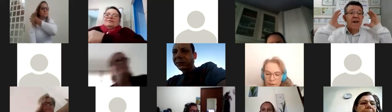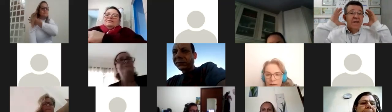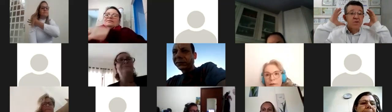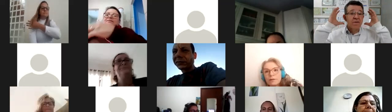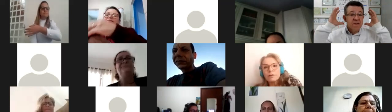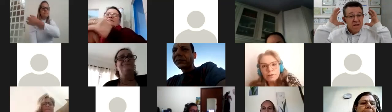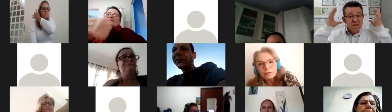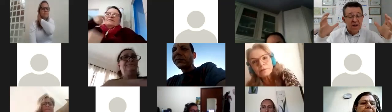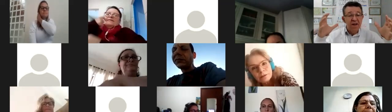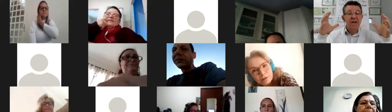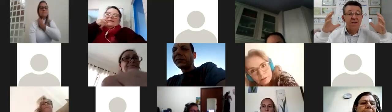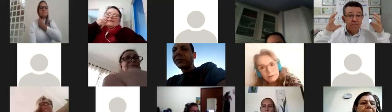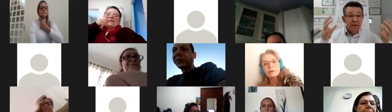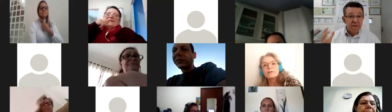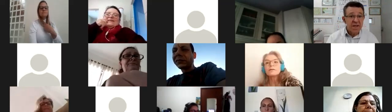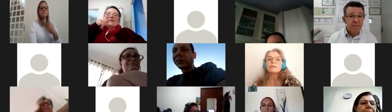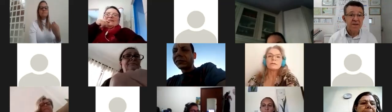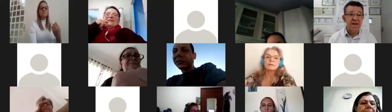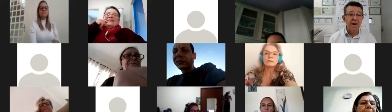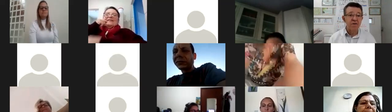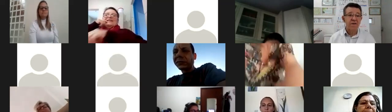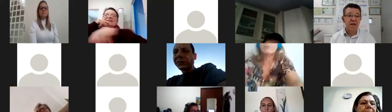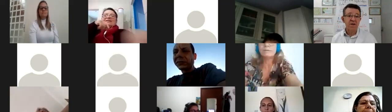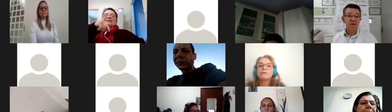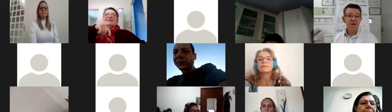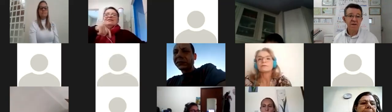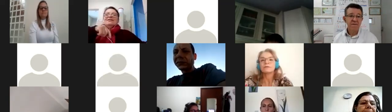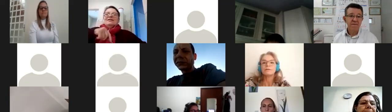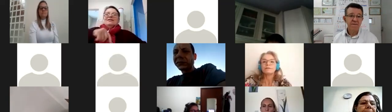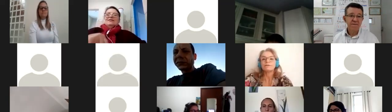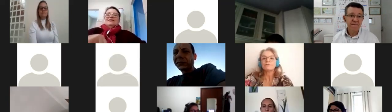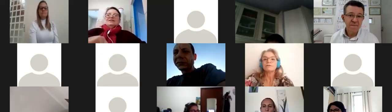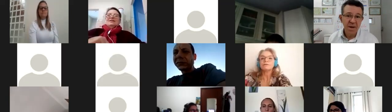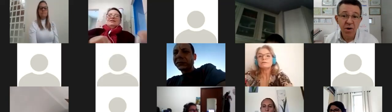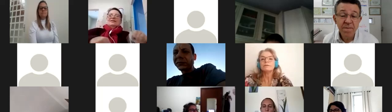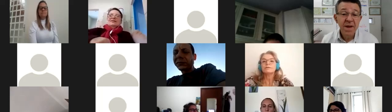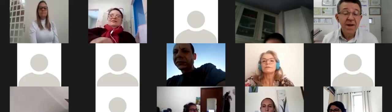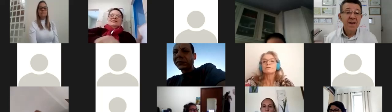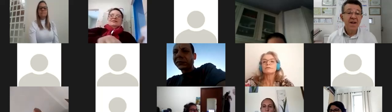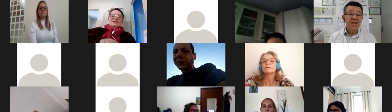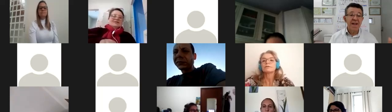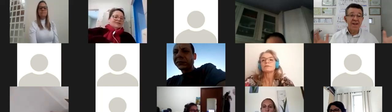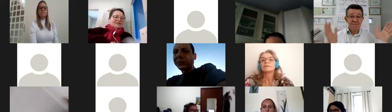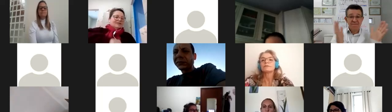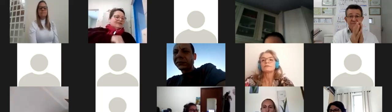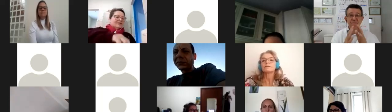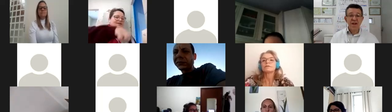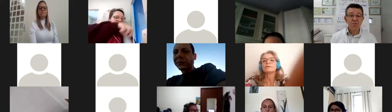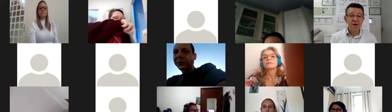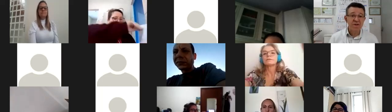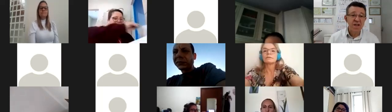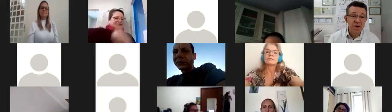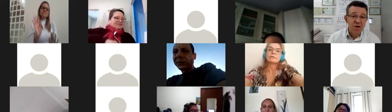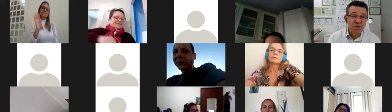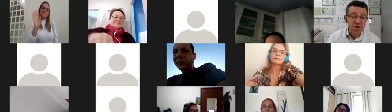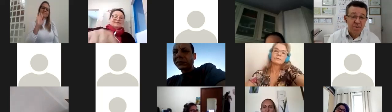sua sala da sua fantasia e se permita pensar algo diferente. Tá bom? Criançada, beijo